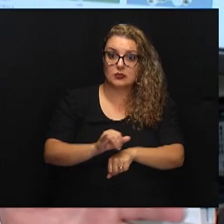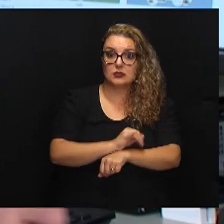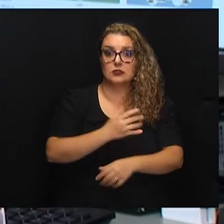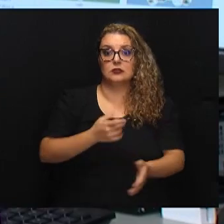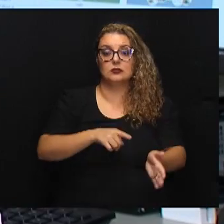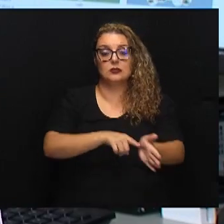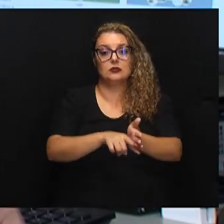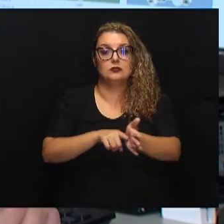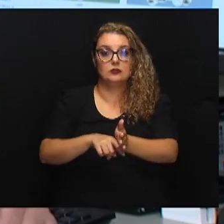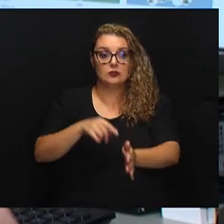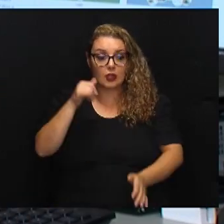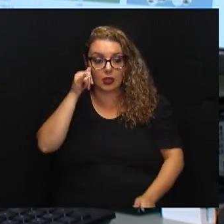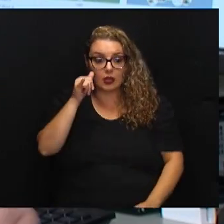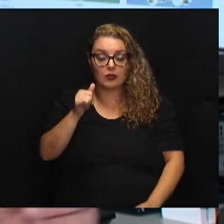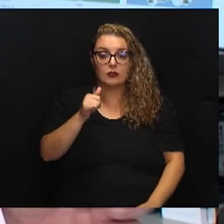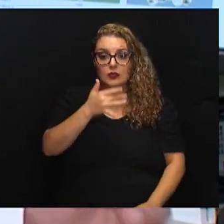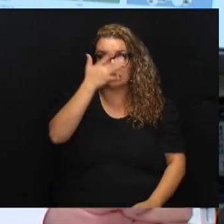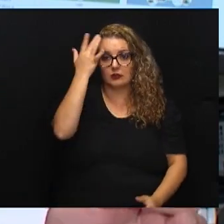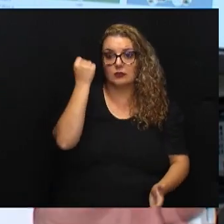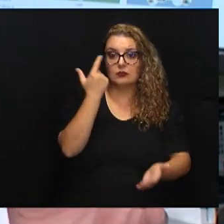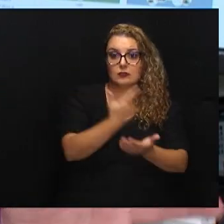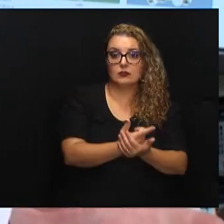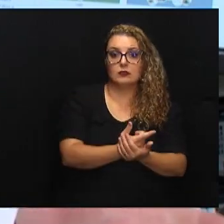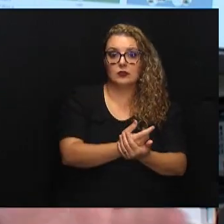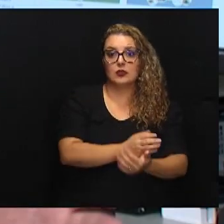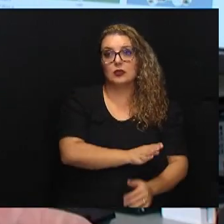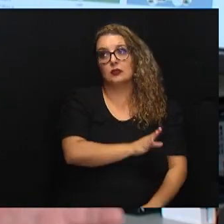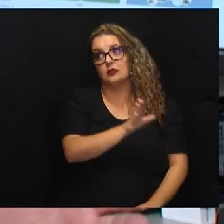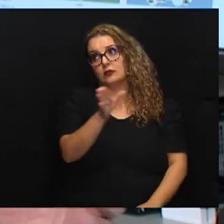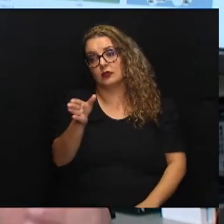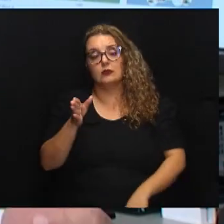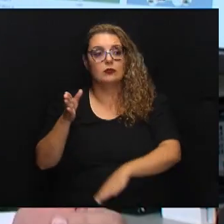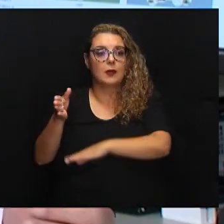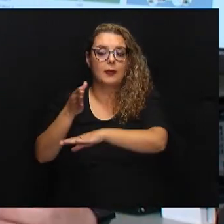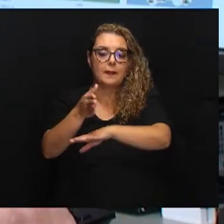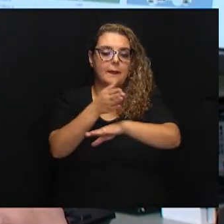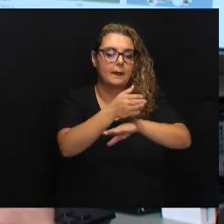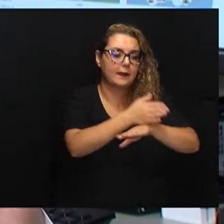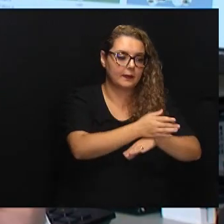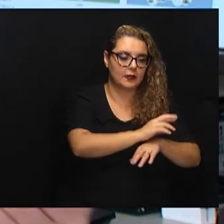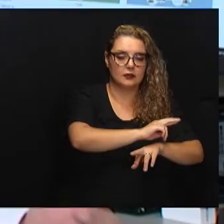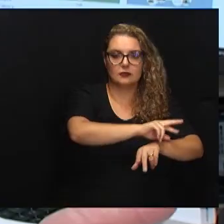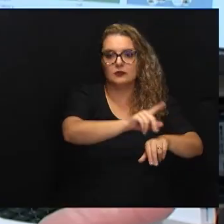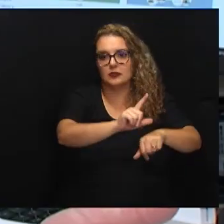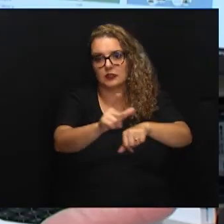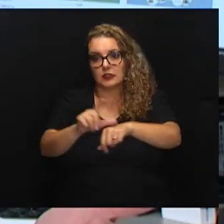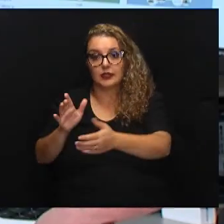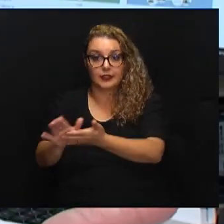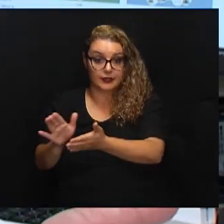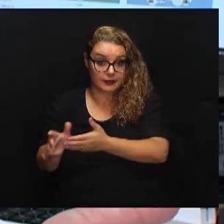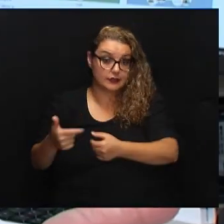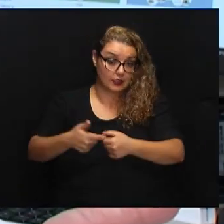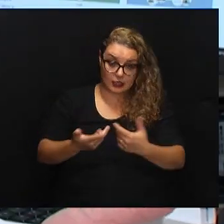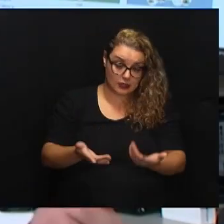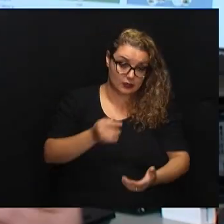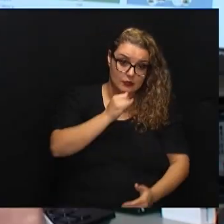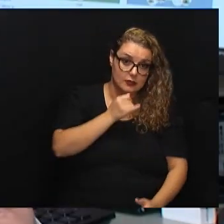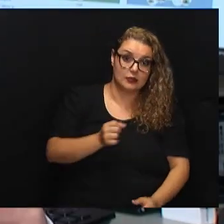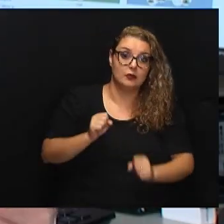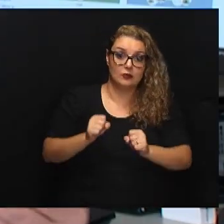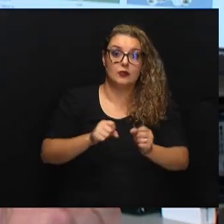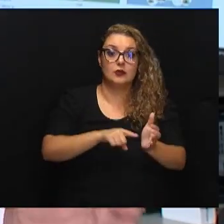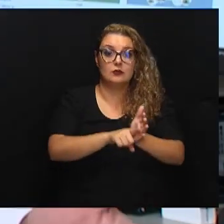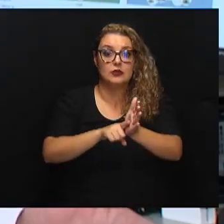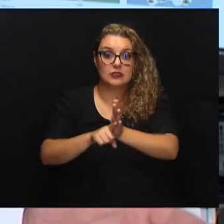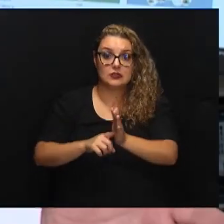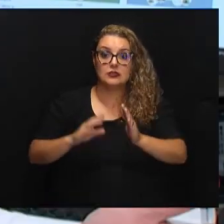evita do consumidor se deslocar em várias lojas, então antes ele pode fazer essa pesquisa em casa e depois